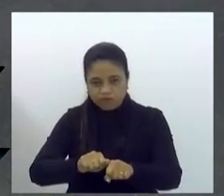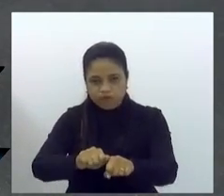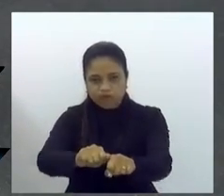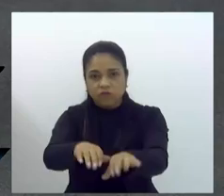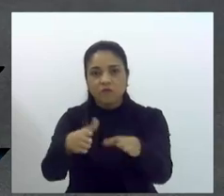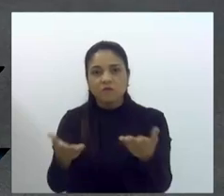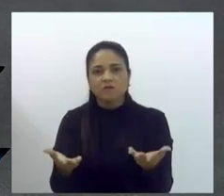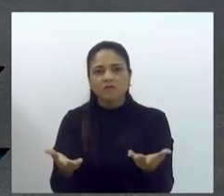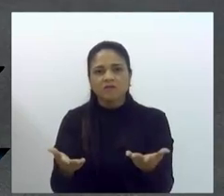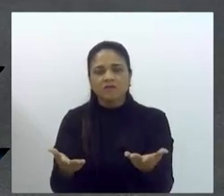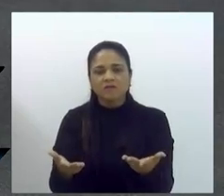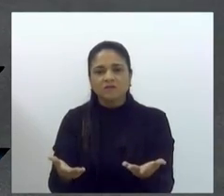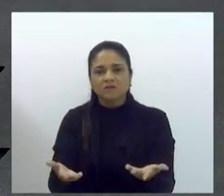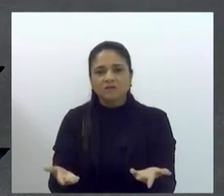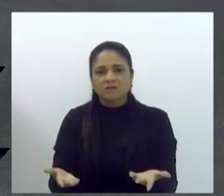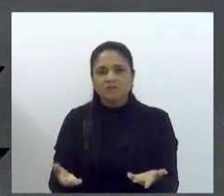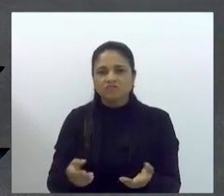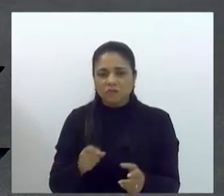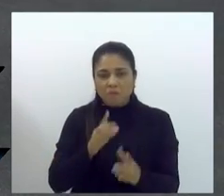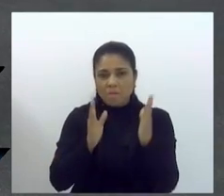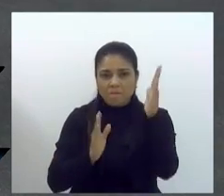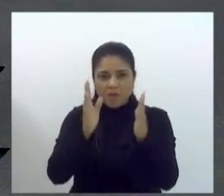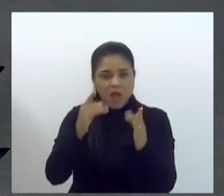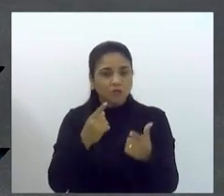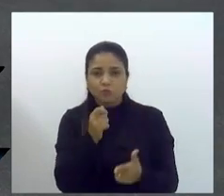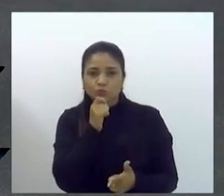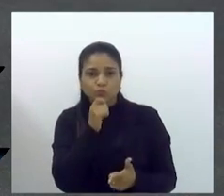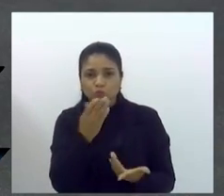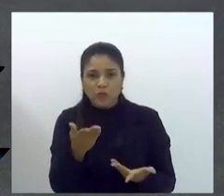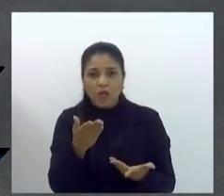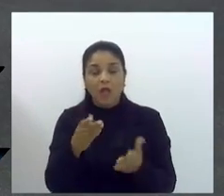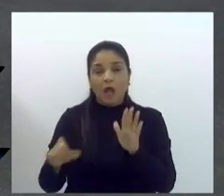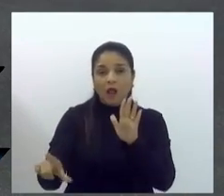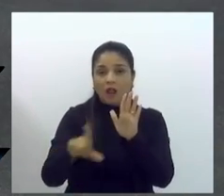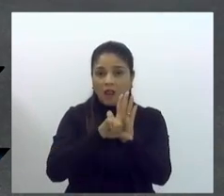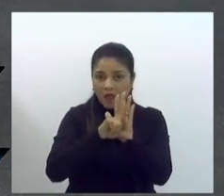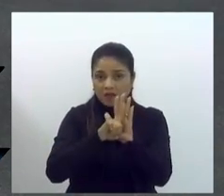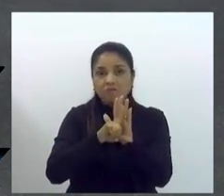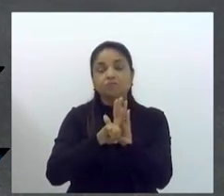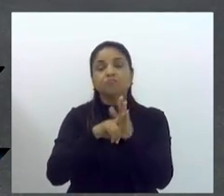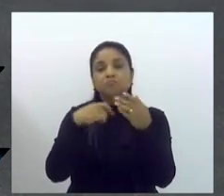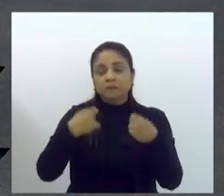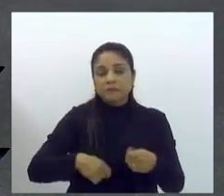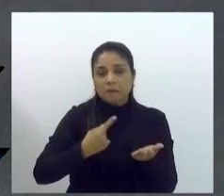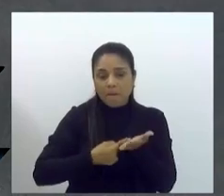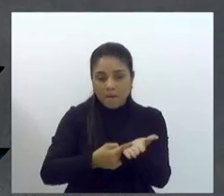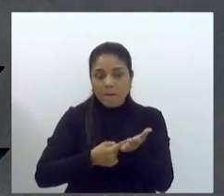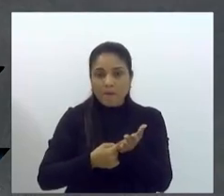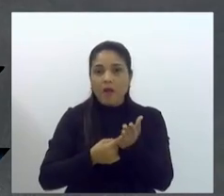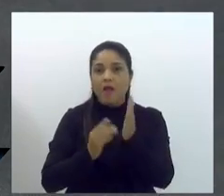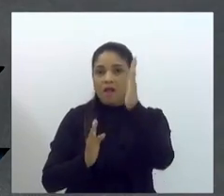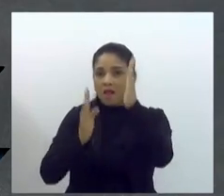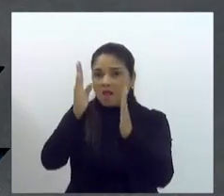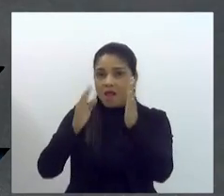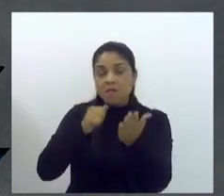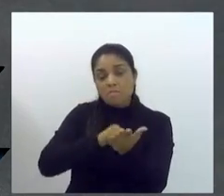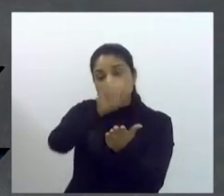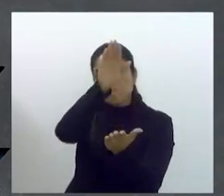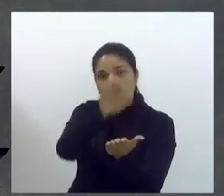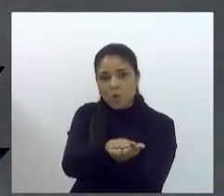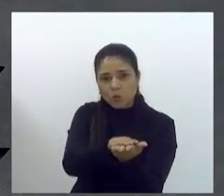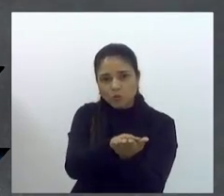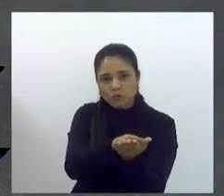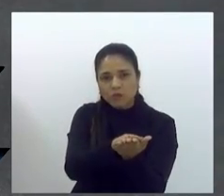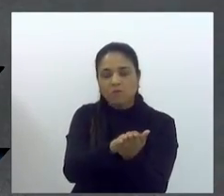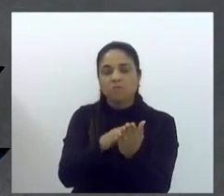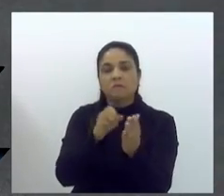prestabelecido então o presente projeto de lei Visa estabelecer um prazo e também estipular aqui uma multa para